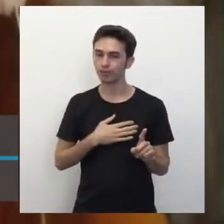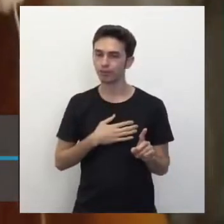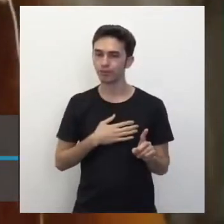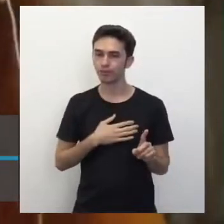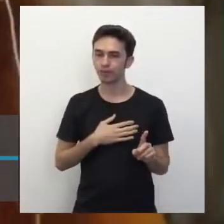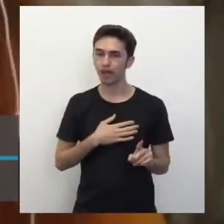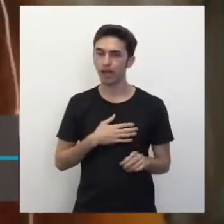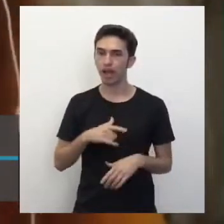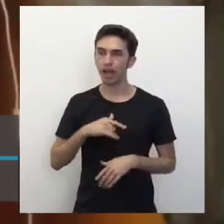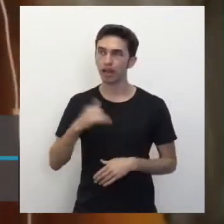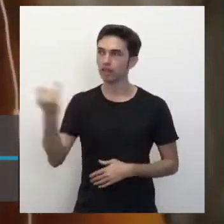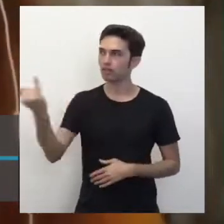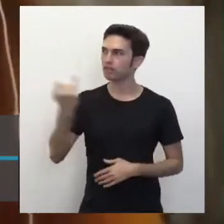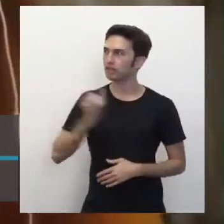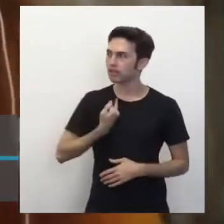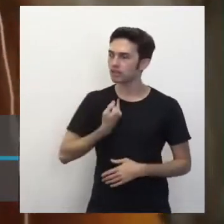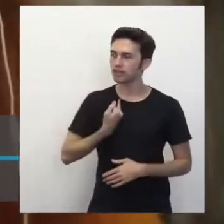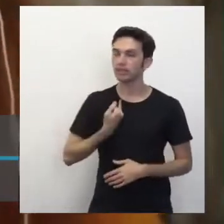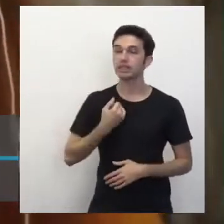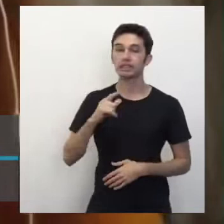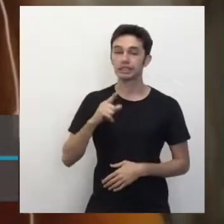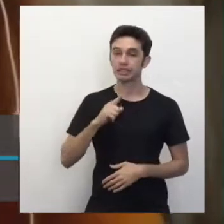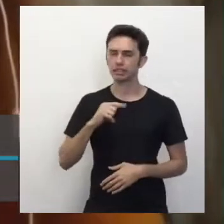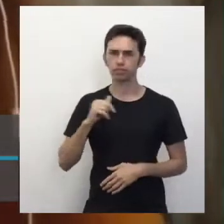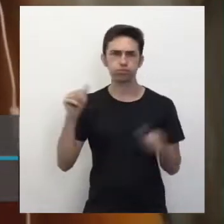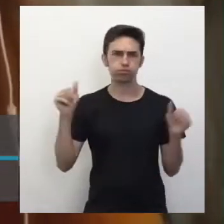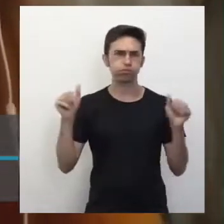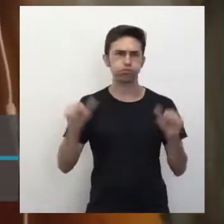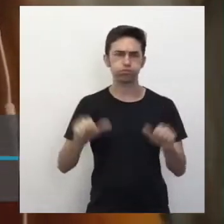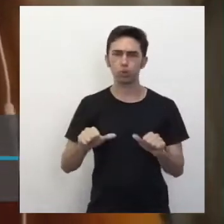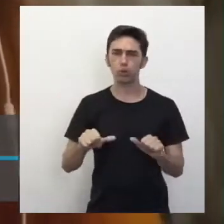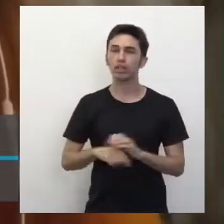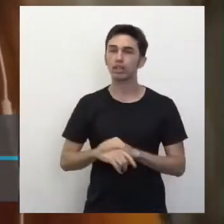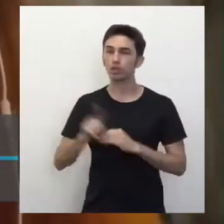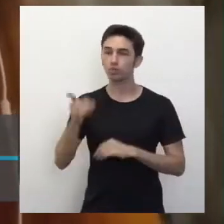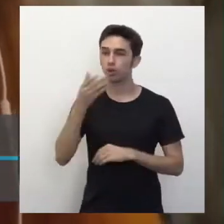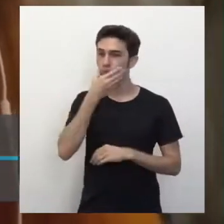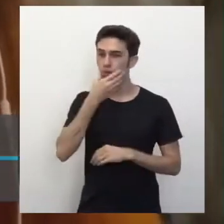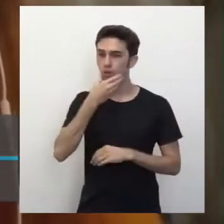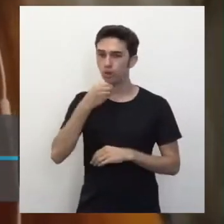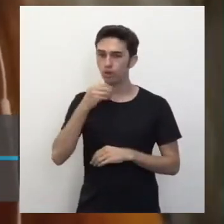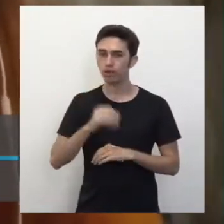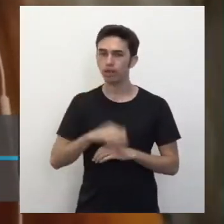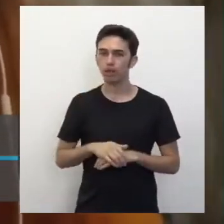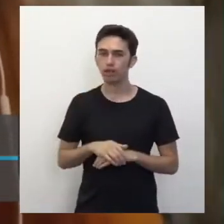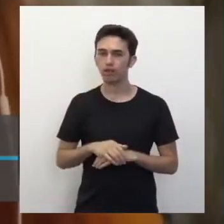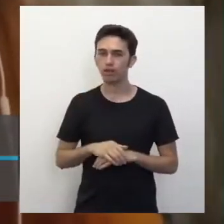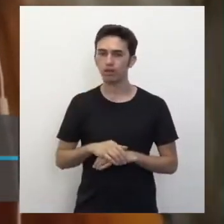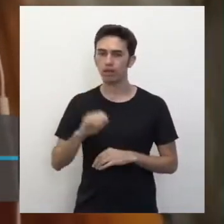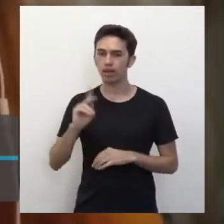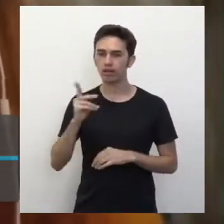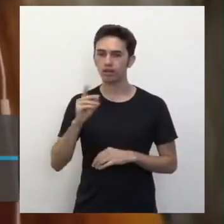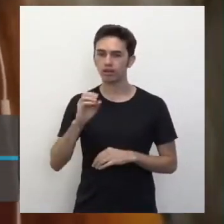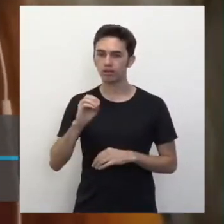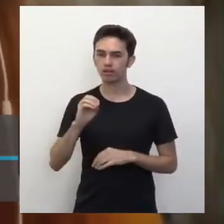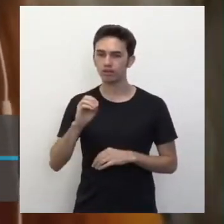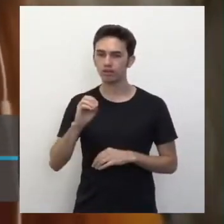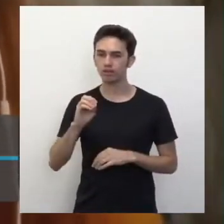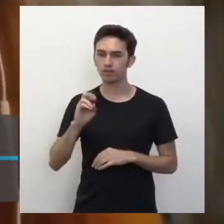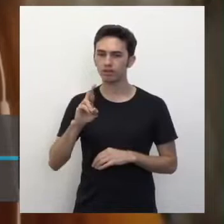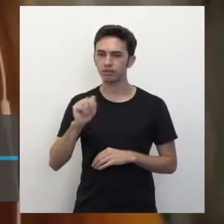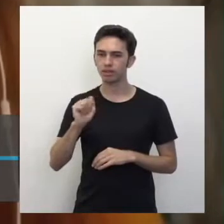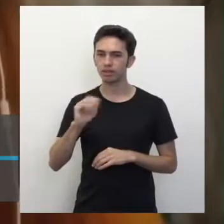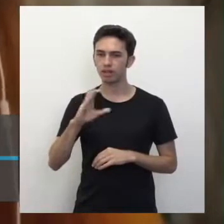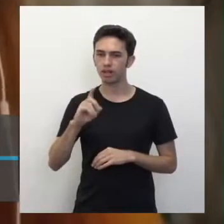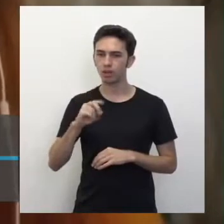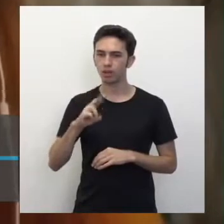uma notícia muito ruim, né, de um oráculo que diz que esta criança, quando Édipo era